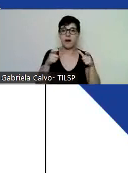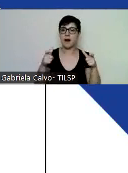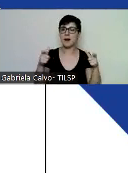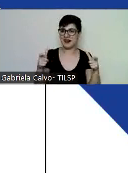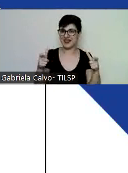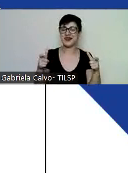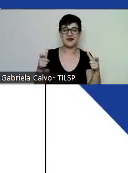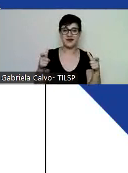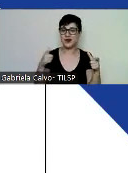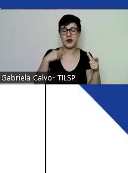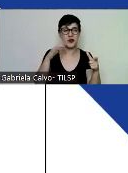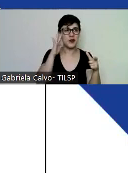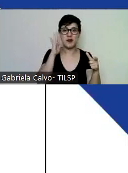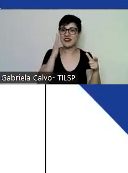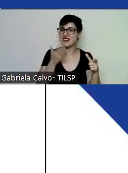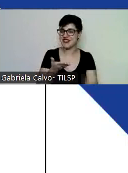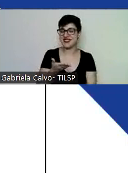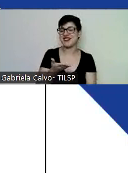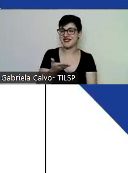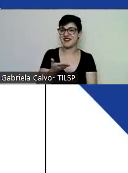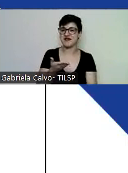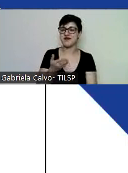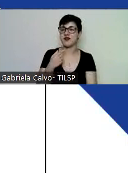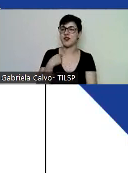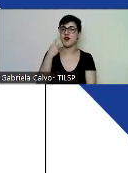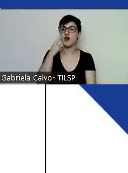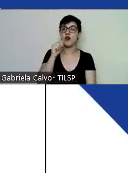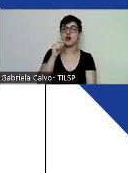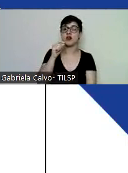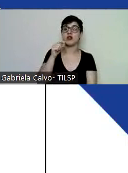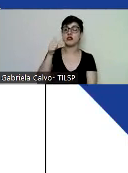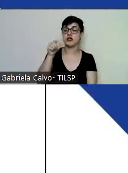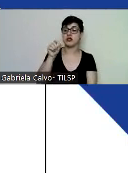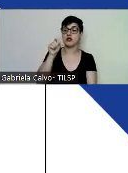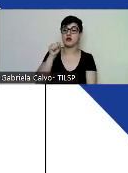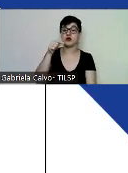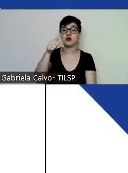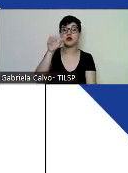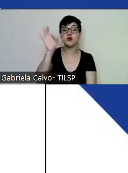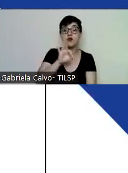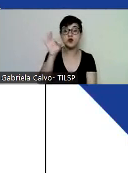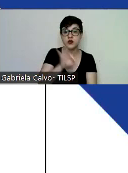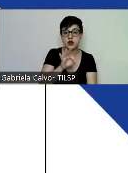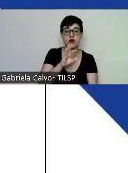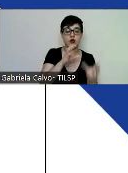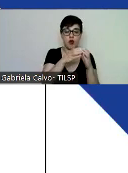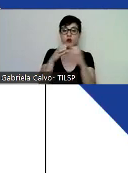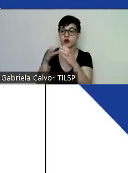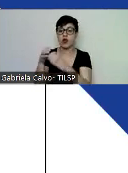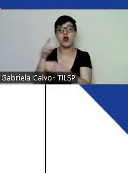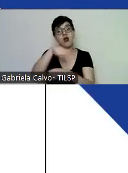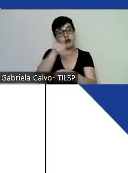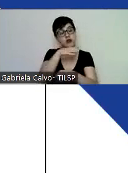aí um total uma uma um índice de participação de 70.7% dos comitês que poderiam participar